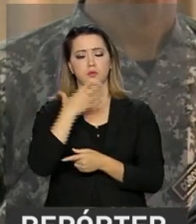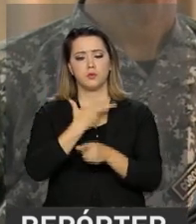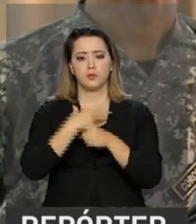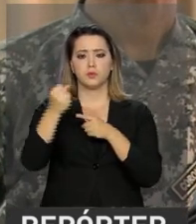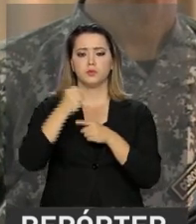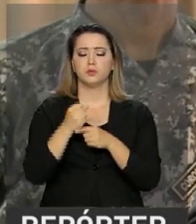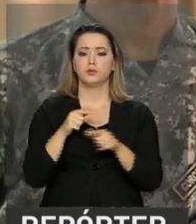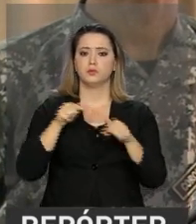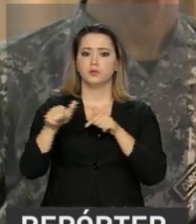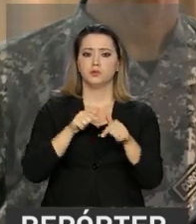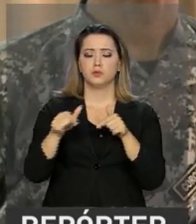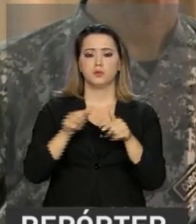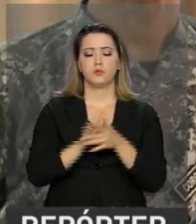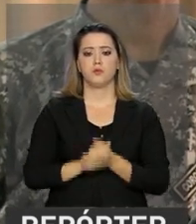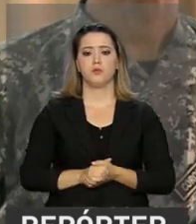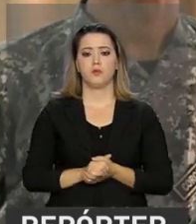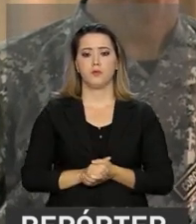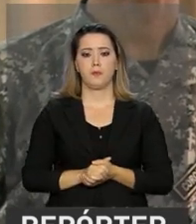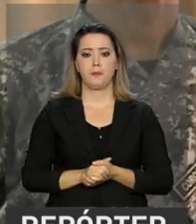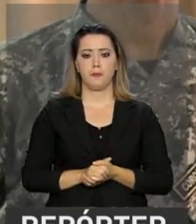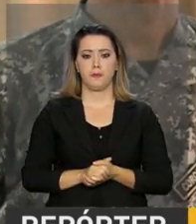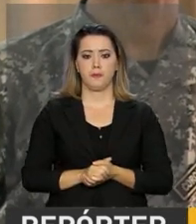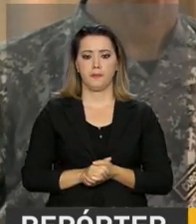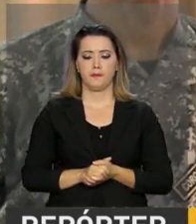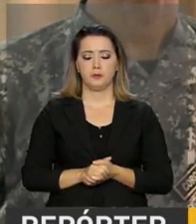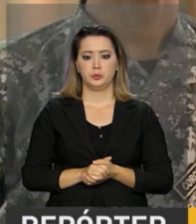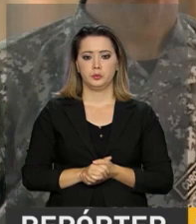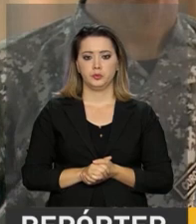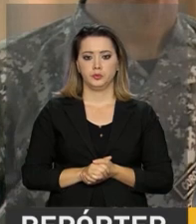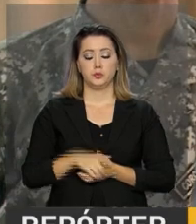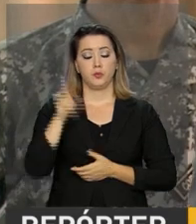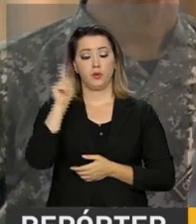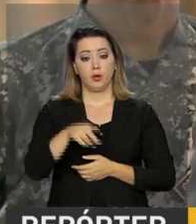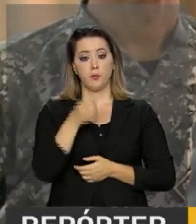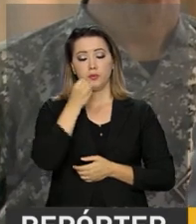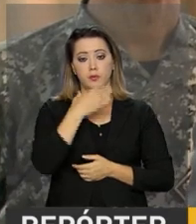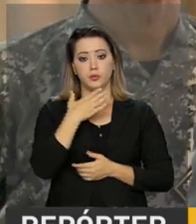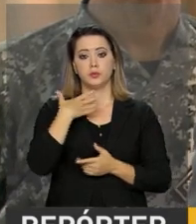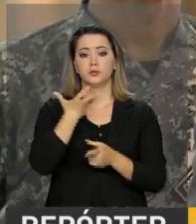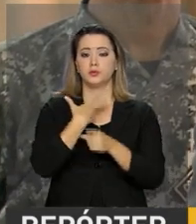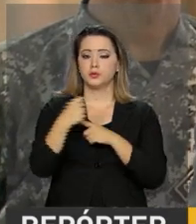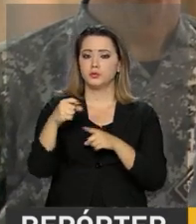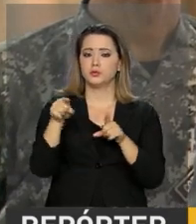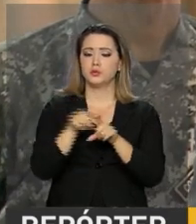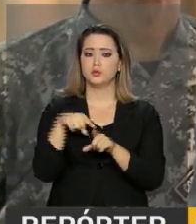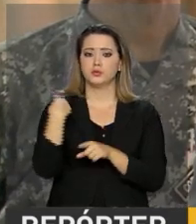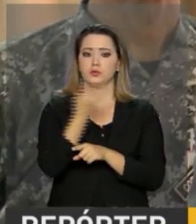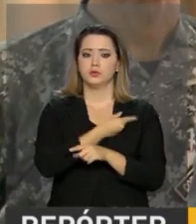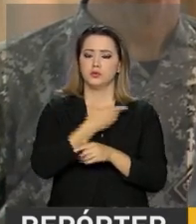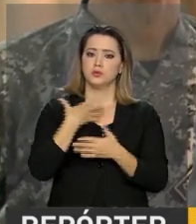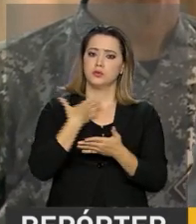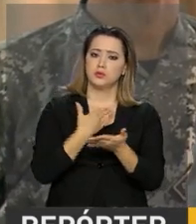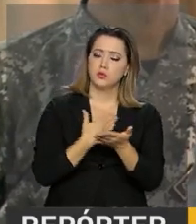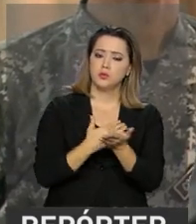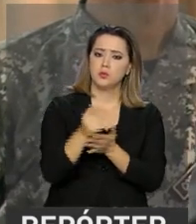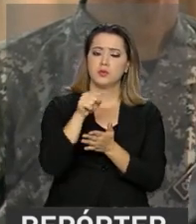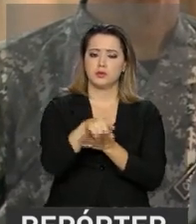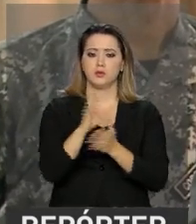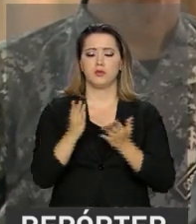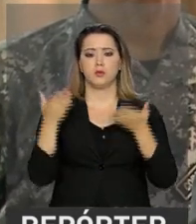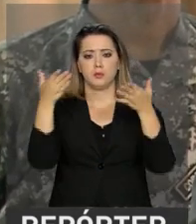operação que é decisivo fundamental para o sucesso de tudo isso que nós estamos iniciando